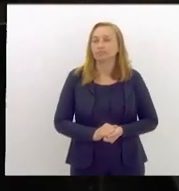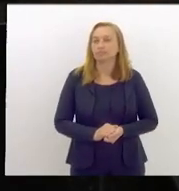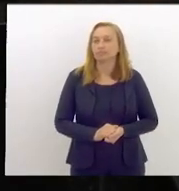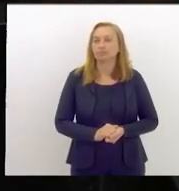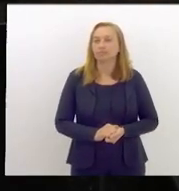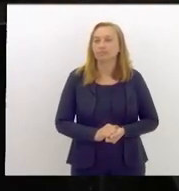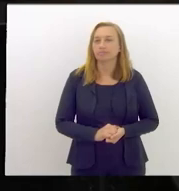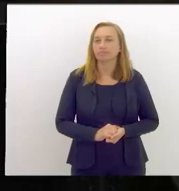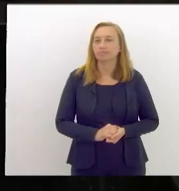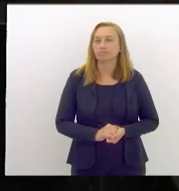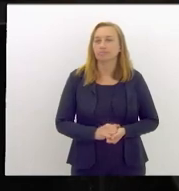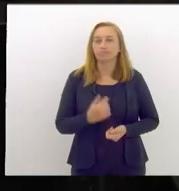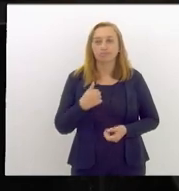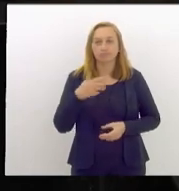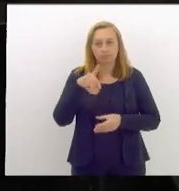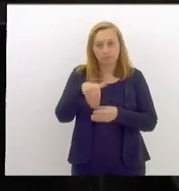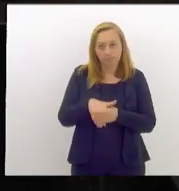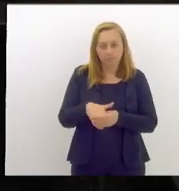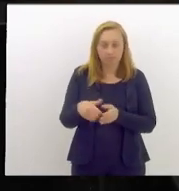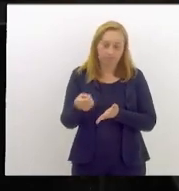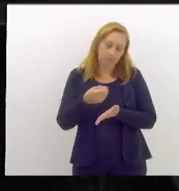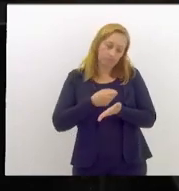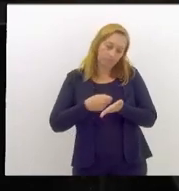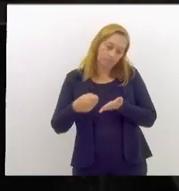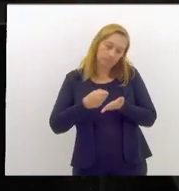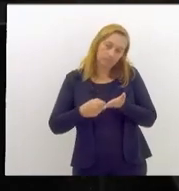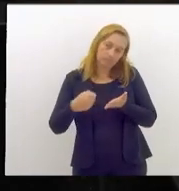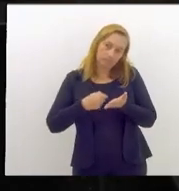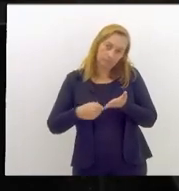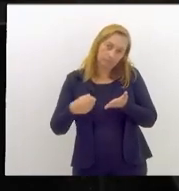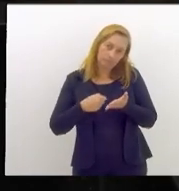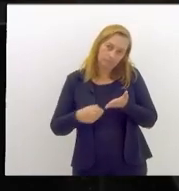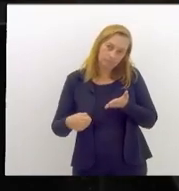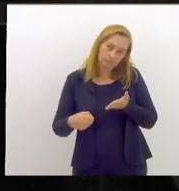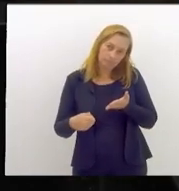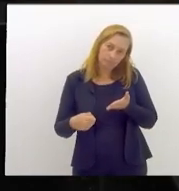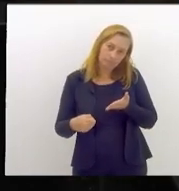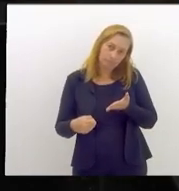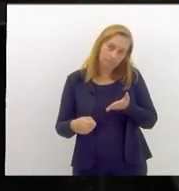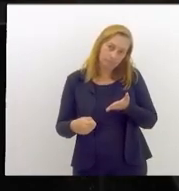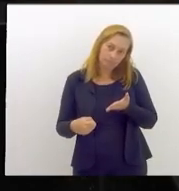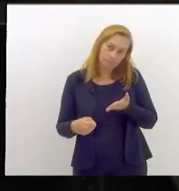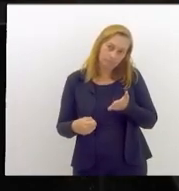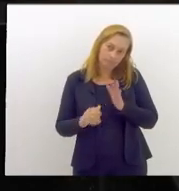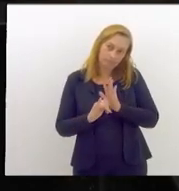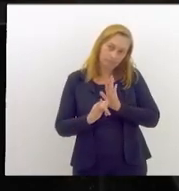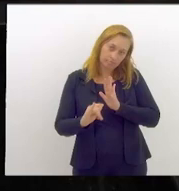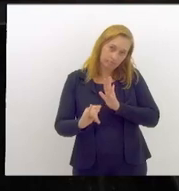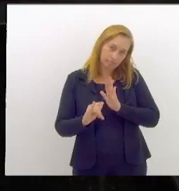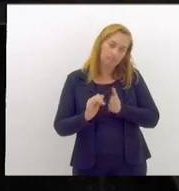eu fiz um voto escrito que foi devidamente publicado